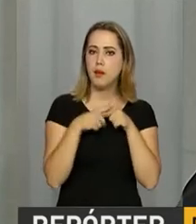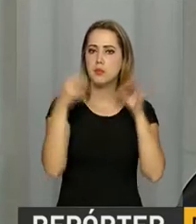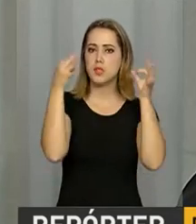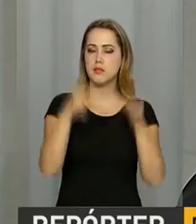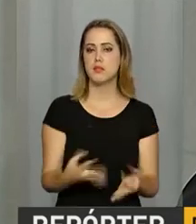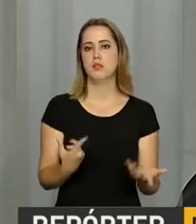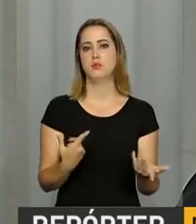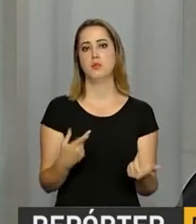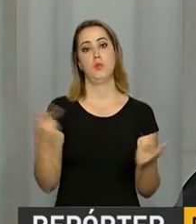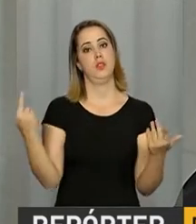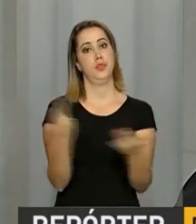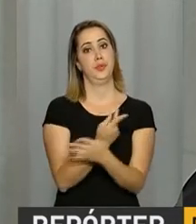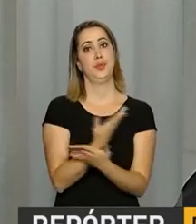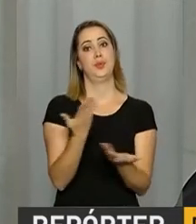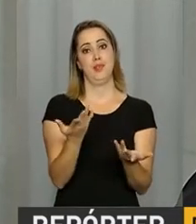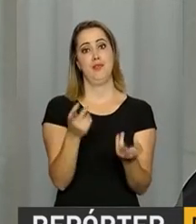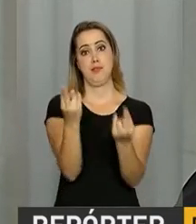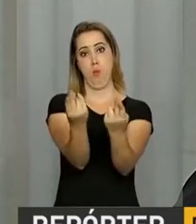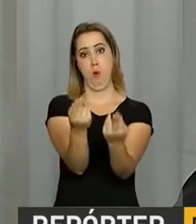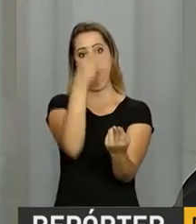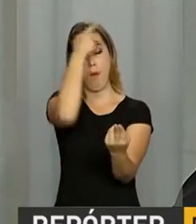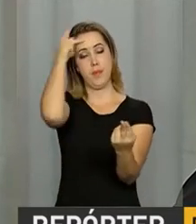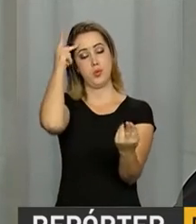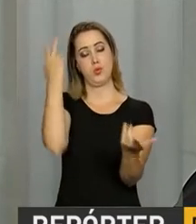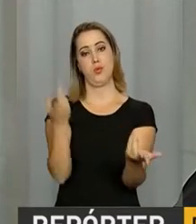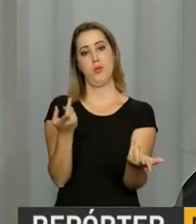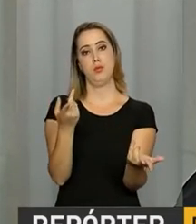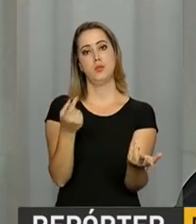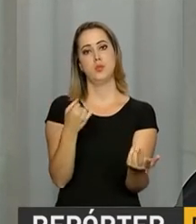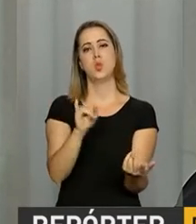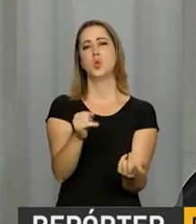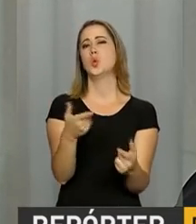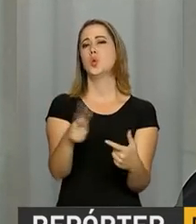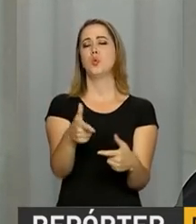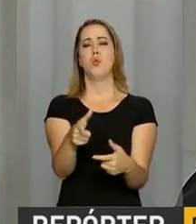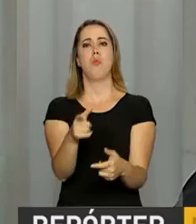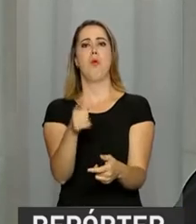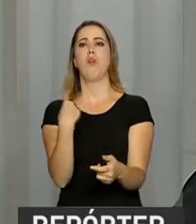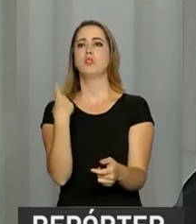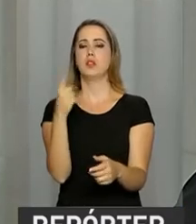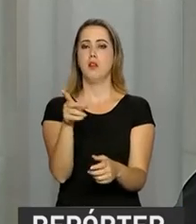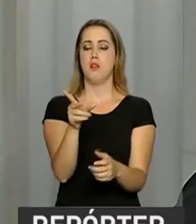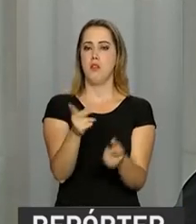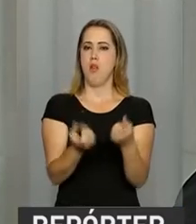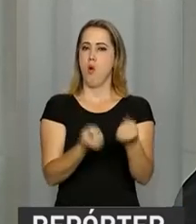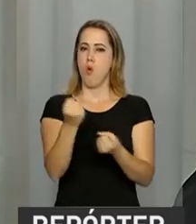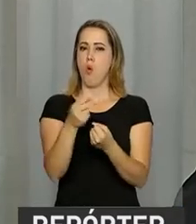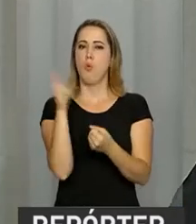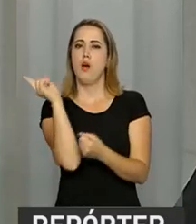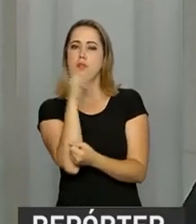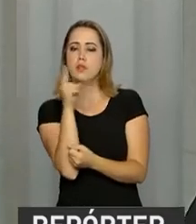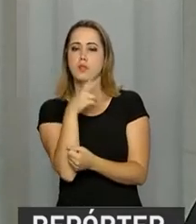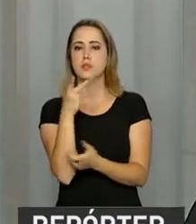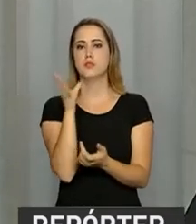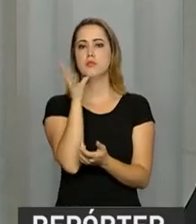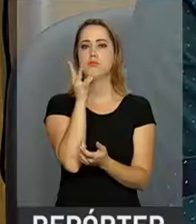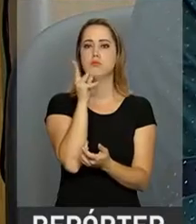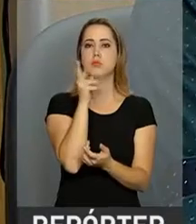seria acontecido com um condutor de veículo. Por isso, não importa a velocidade, não deixe de usar cinto de